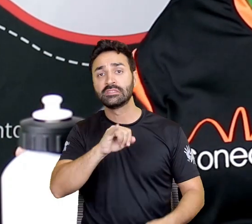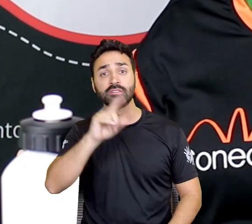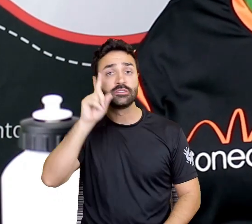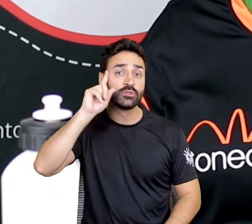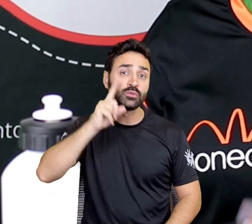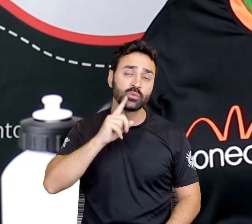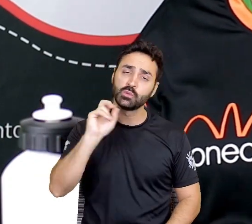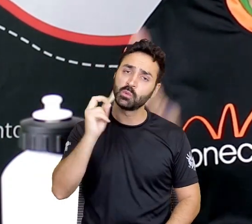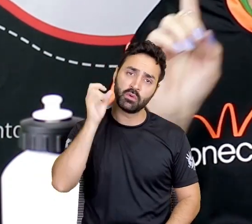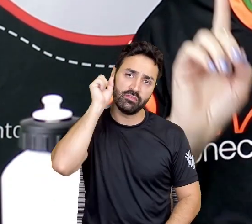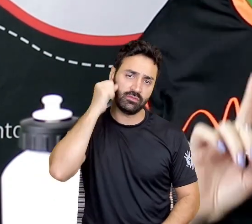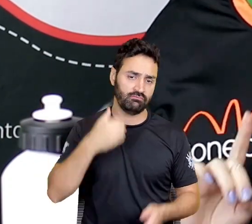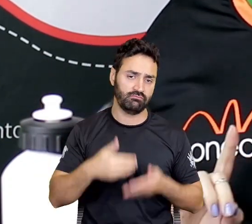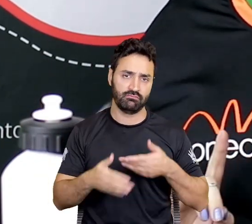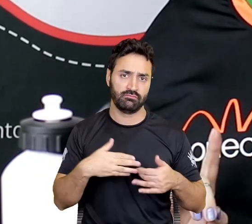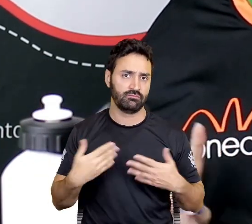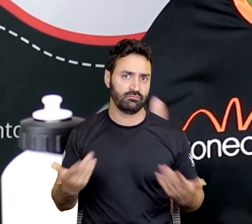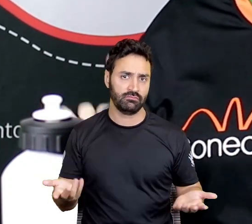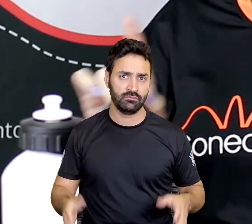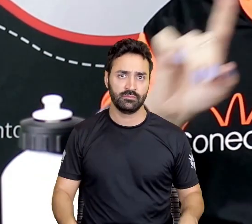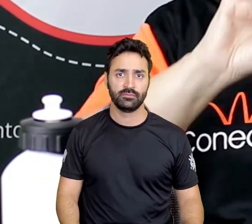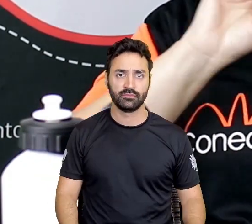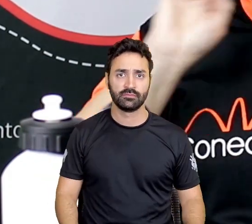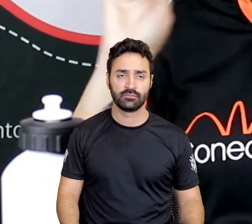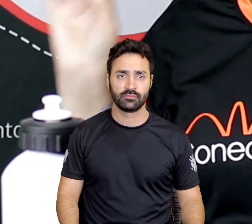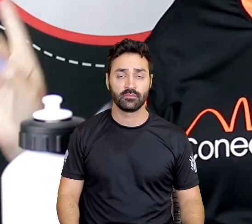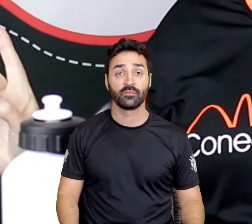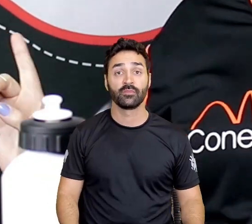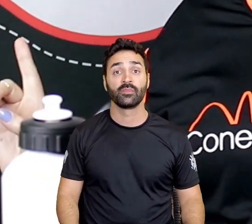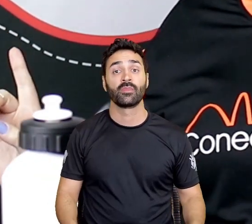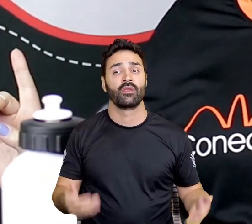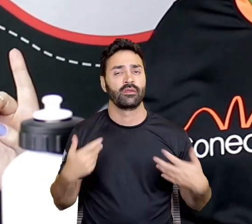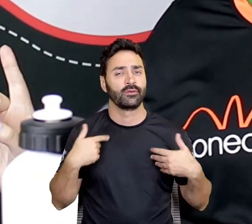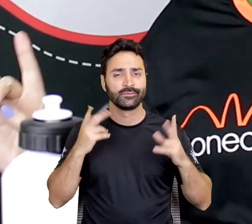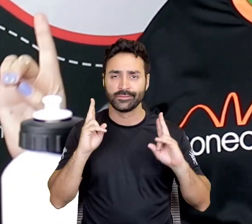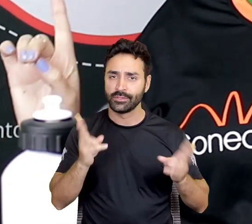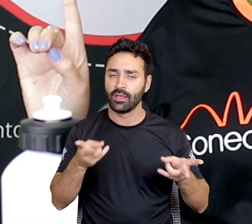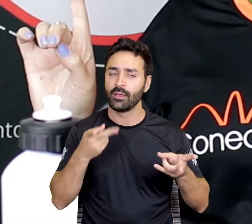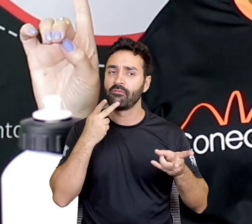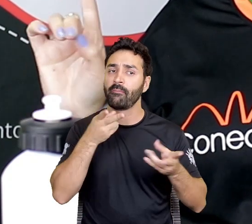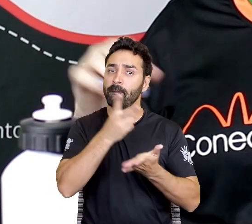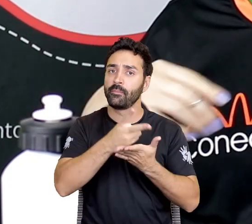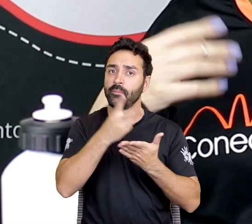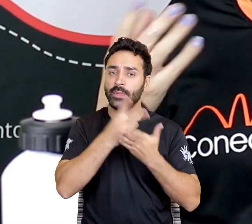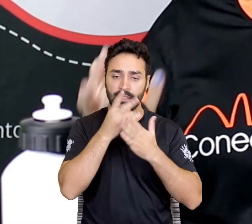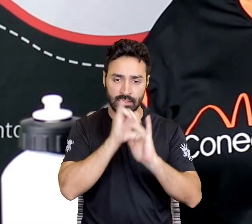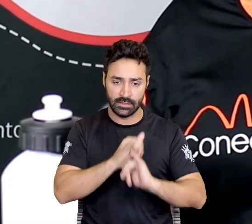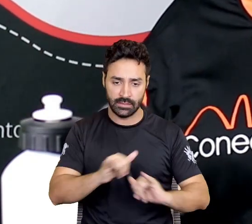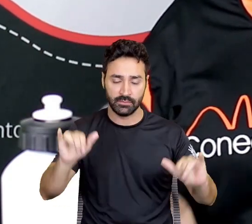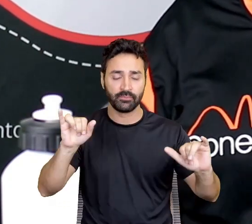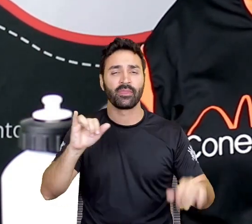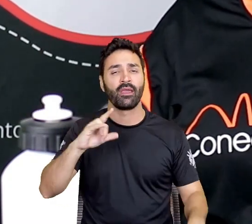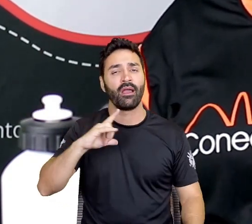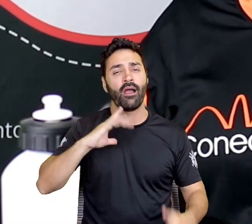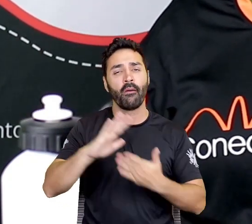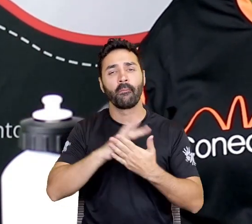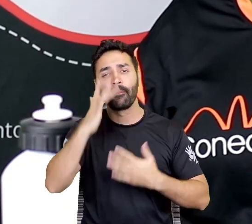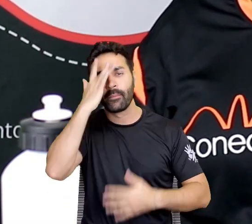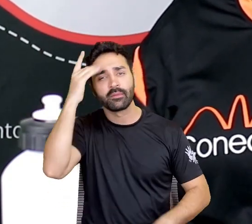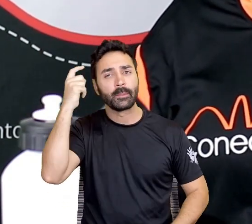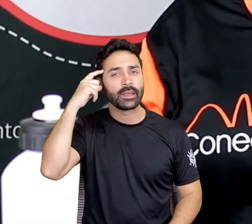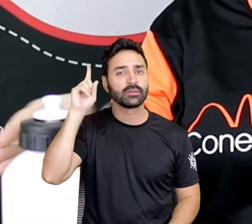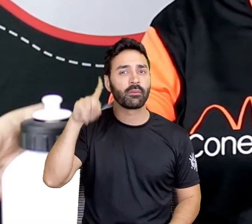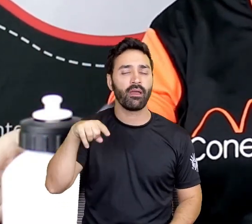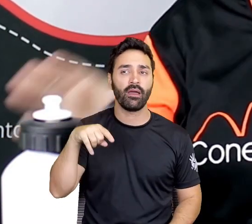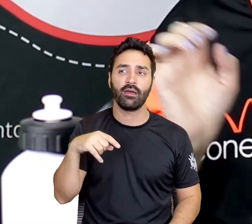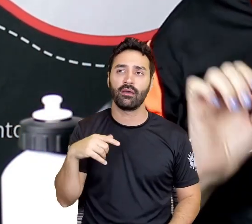não. E outra coisa, eu digo isso para todo mundo. Tem gente que fala assim,